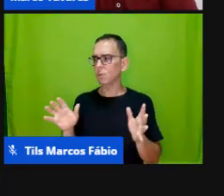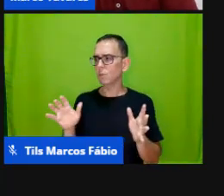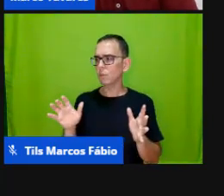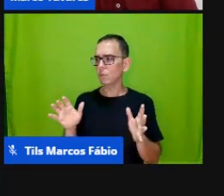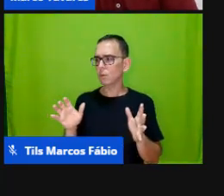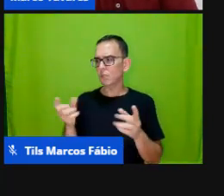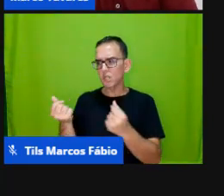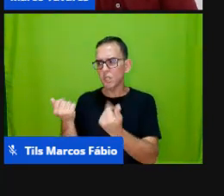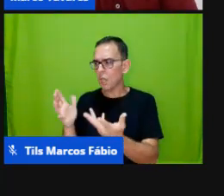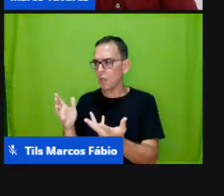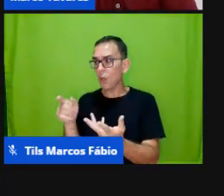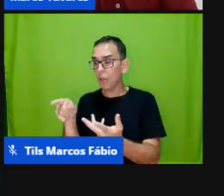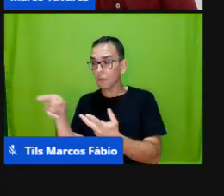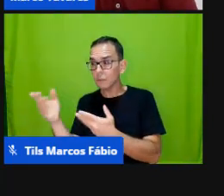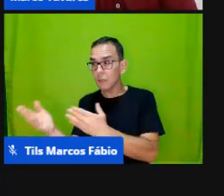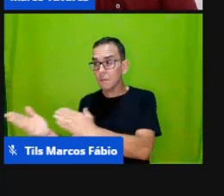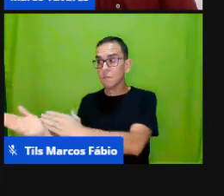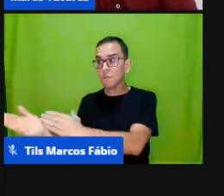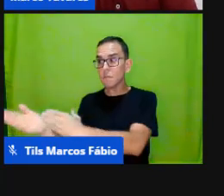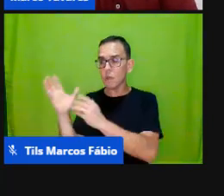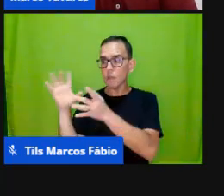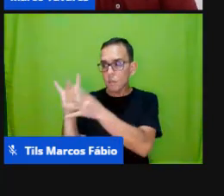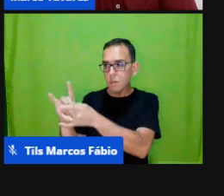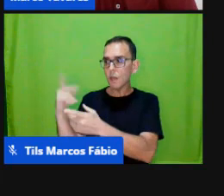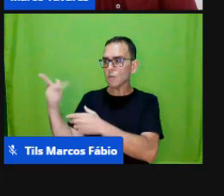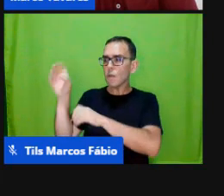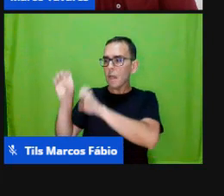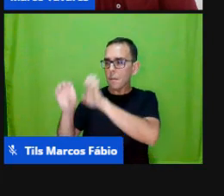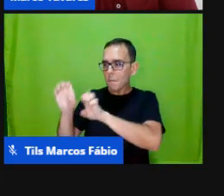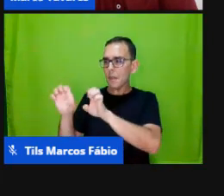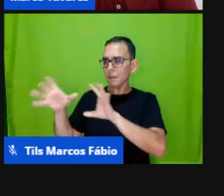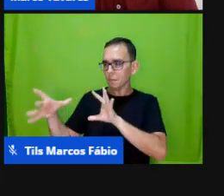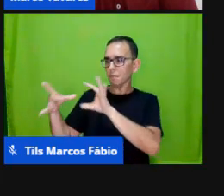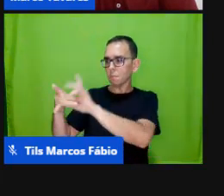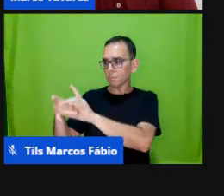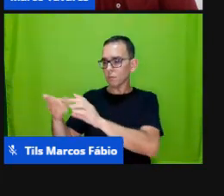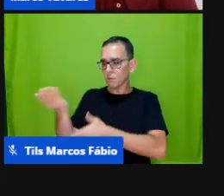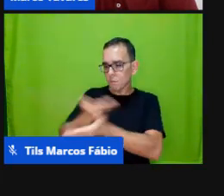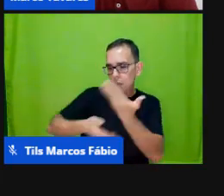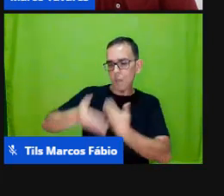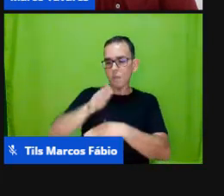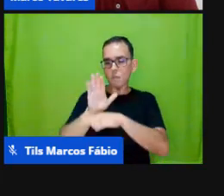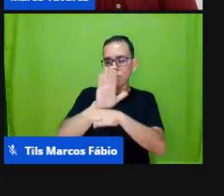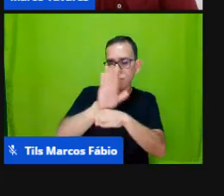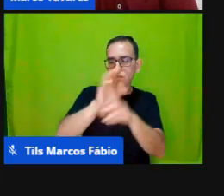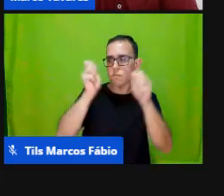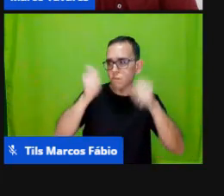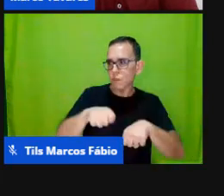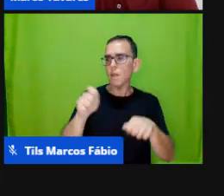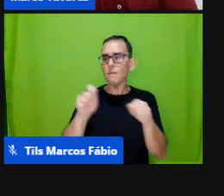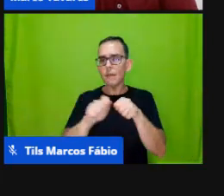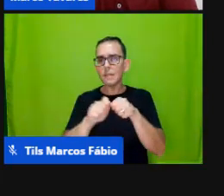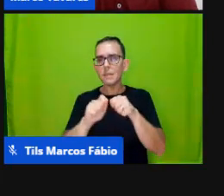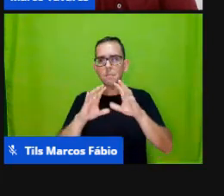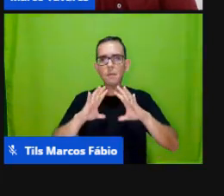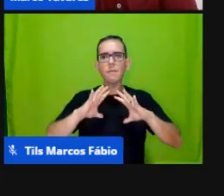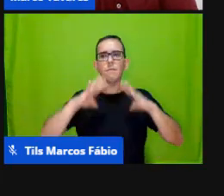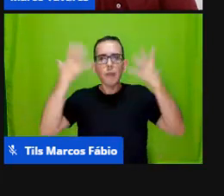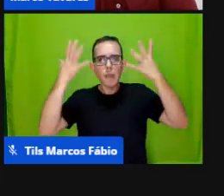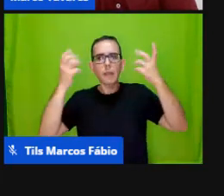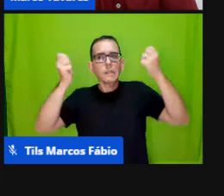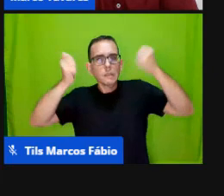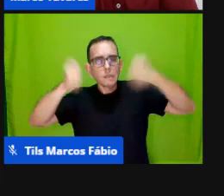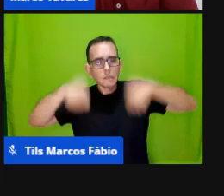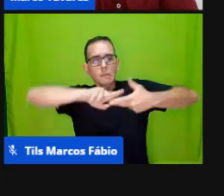não quero dinheiro, eu quero que o senhor seja parceiro, que a sua empresa seja parceiro do meu empreendimento, nós vamos fazer um evento grandioso e